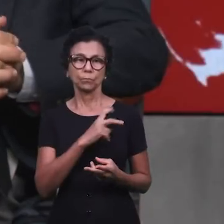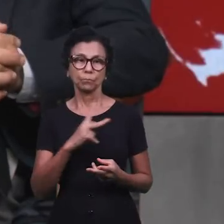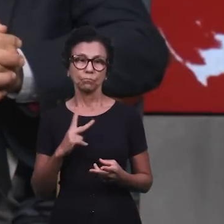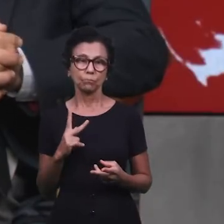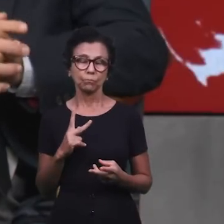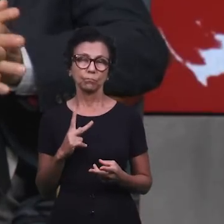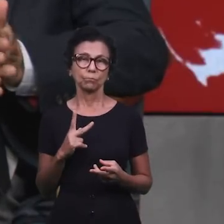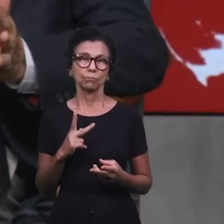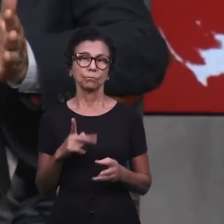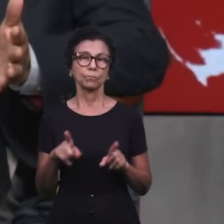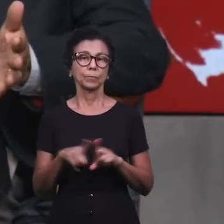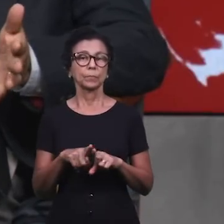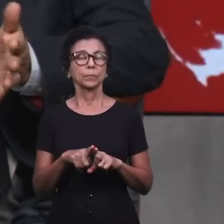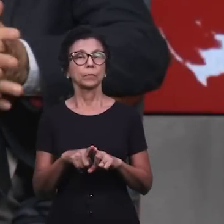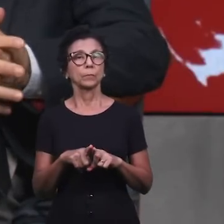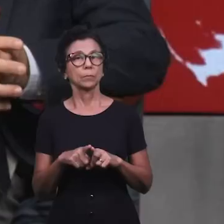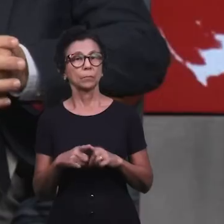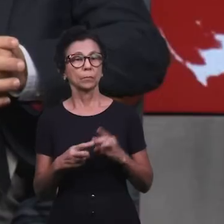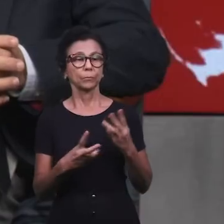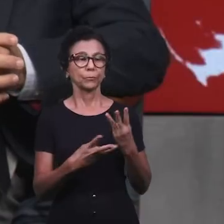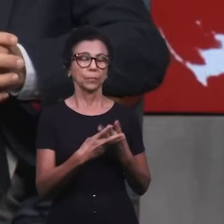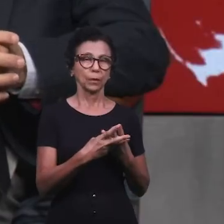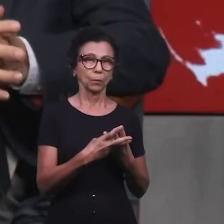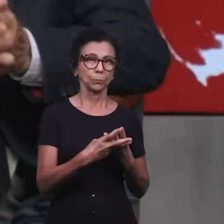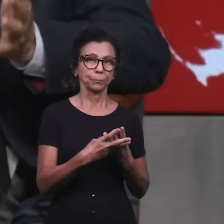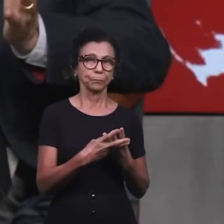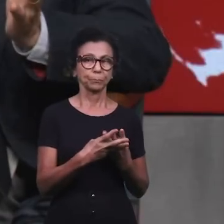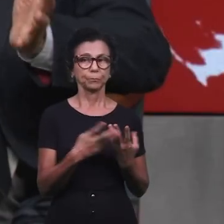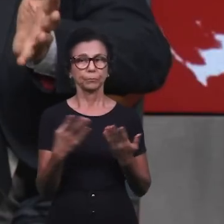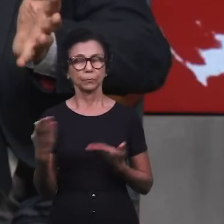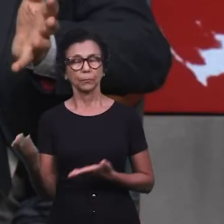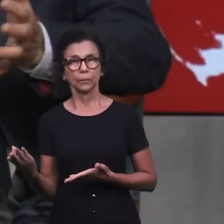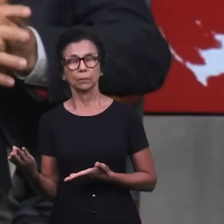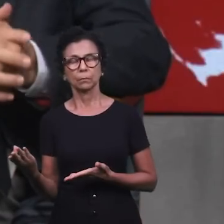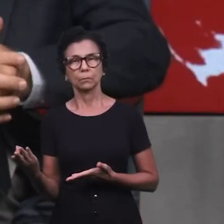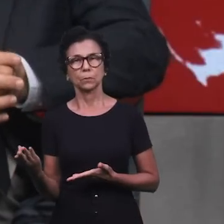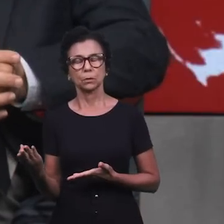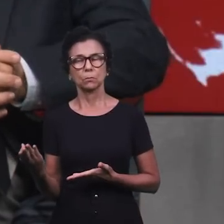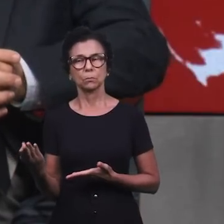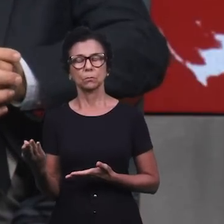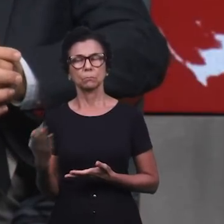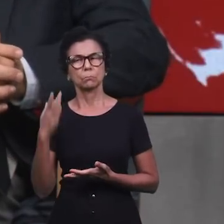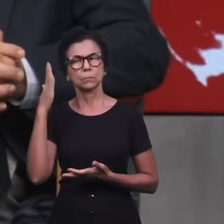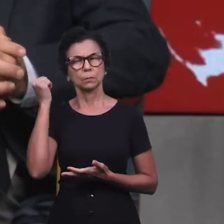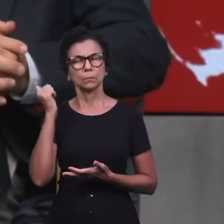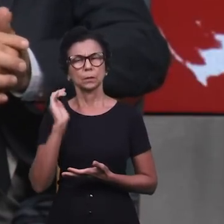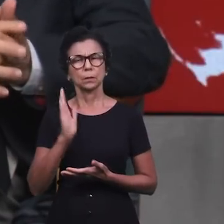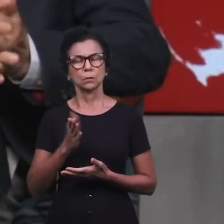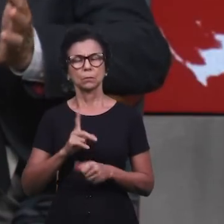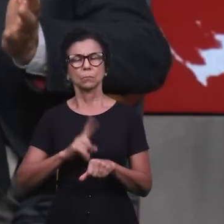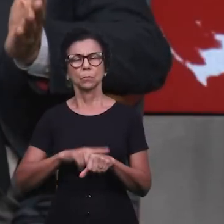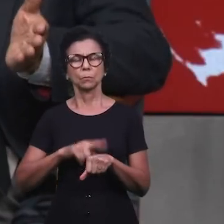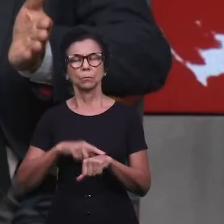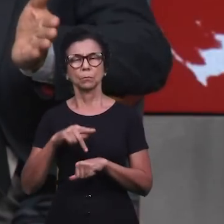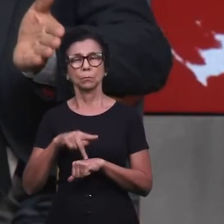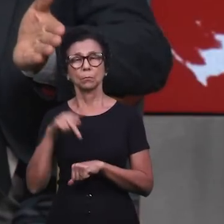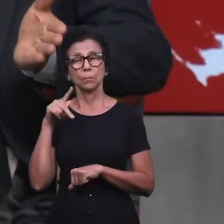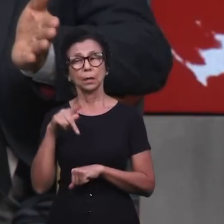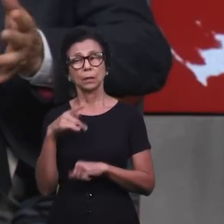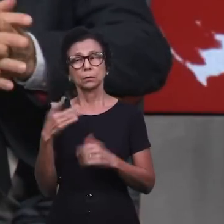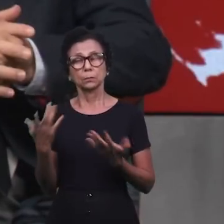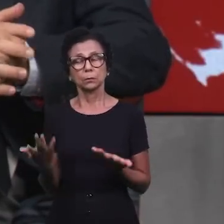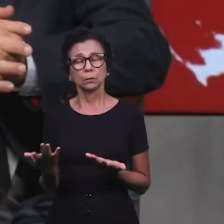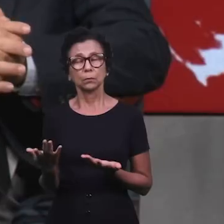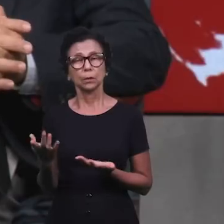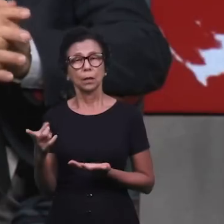judeus. Então Jesus, sabendo do momento da Páscoa, procura um